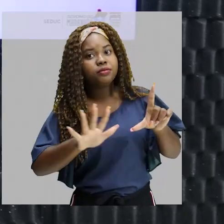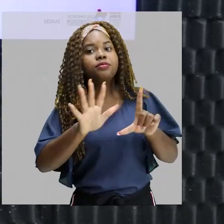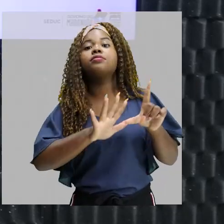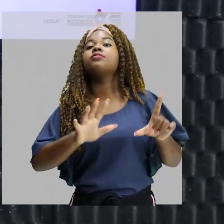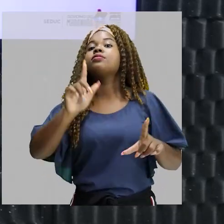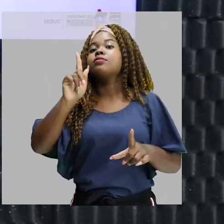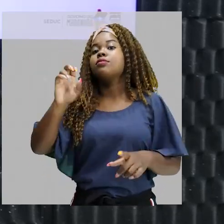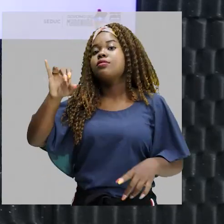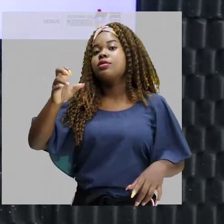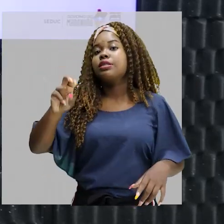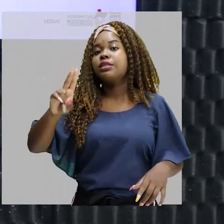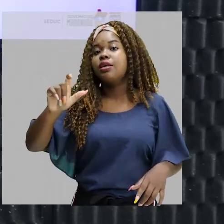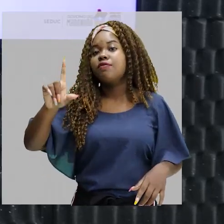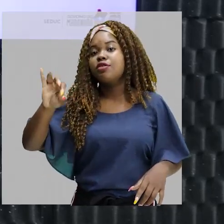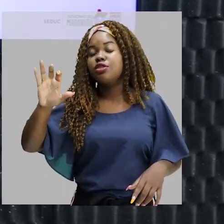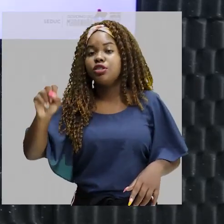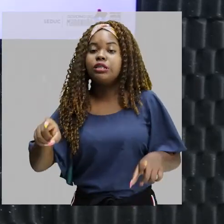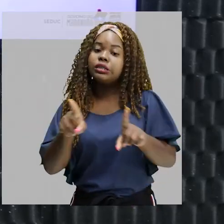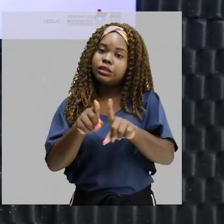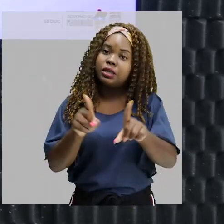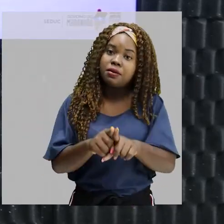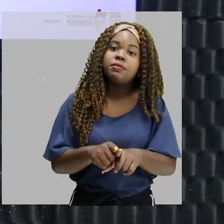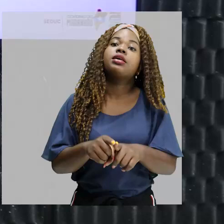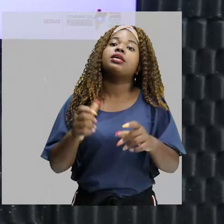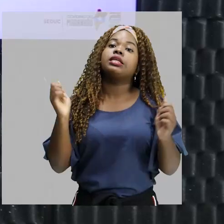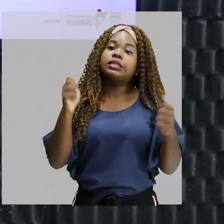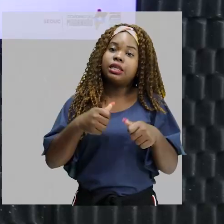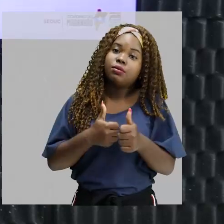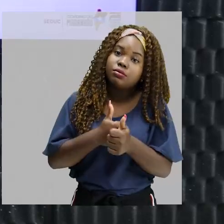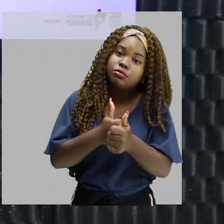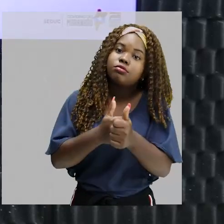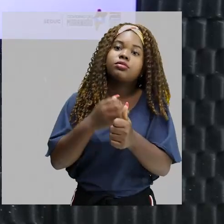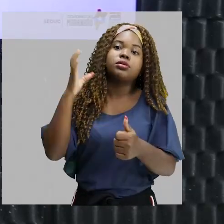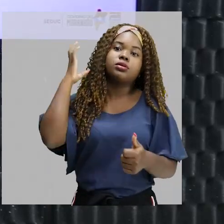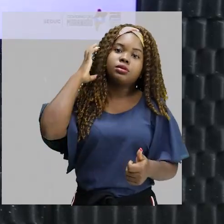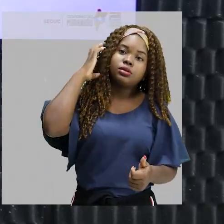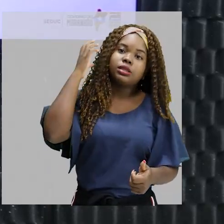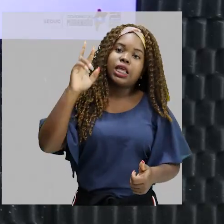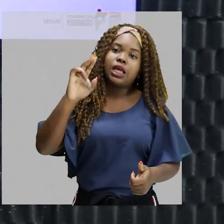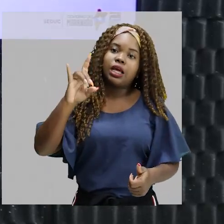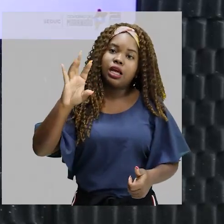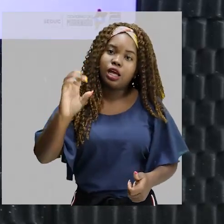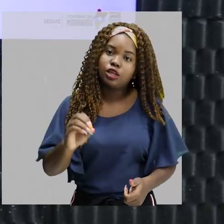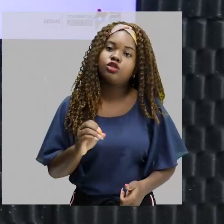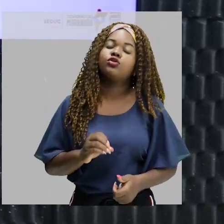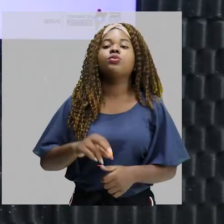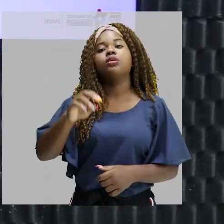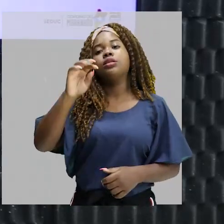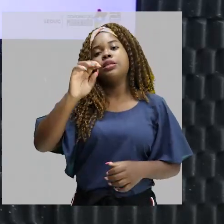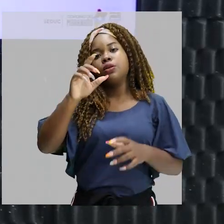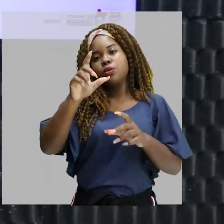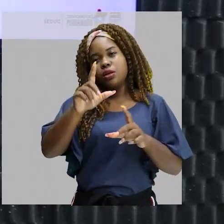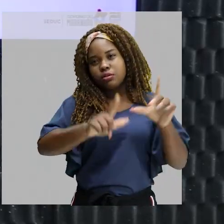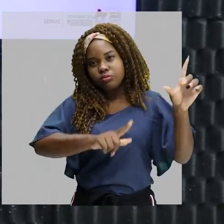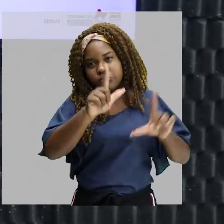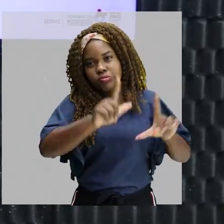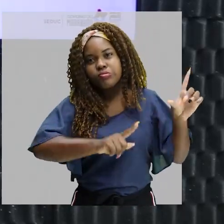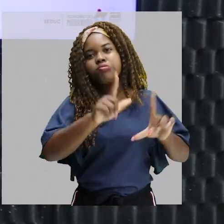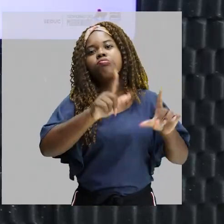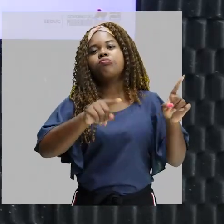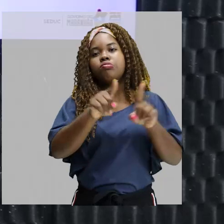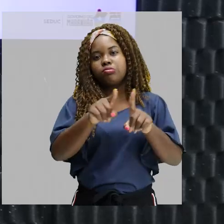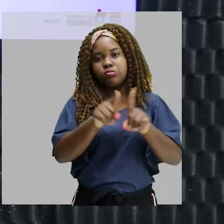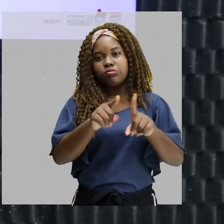também acompanhar essas aulas em audioaulas na Rádio Timbira, no programa hashtag Fica em Casa